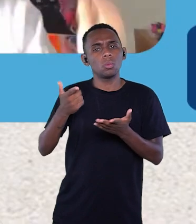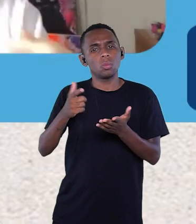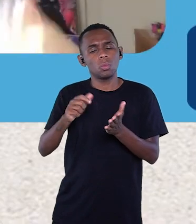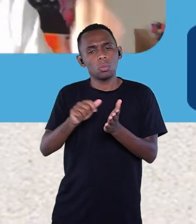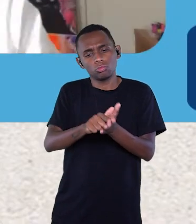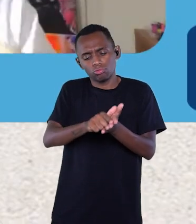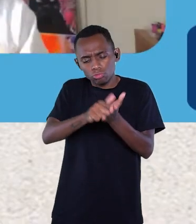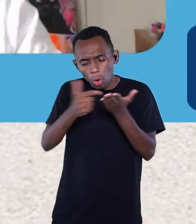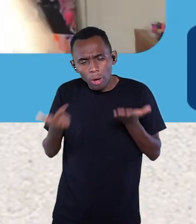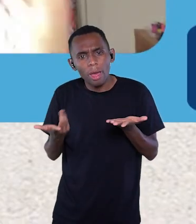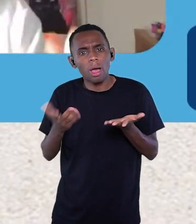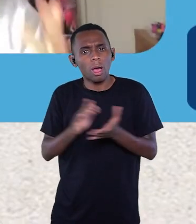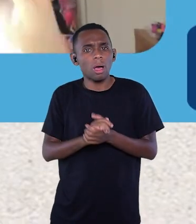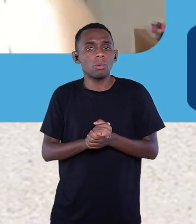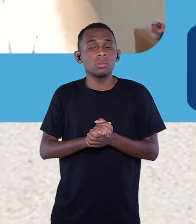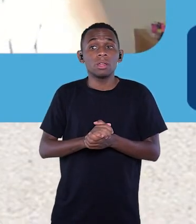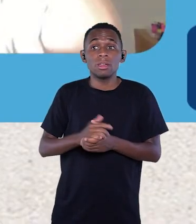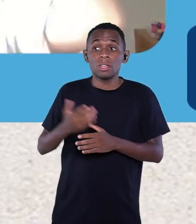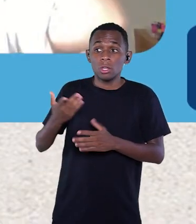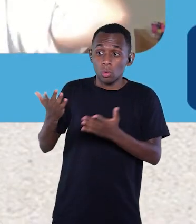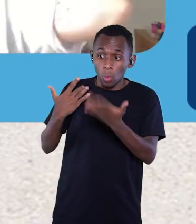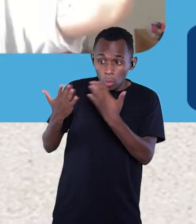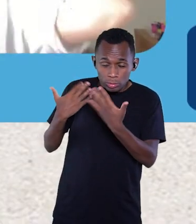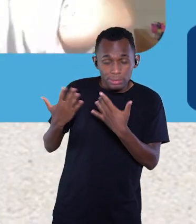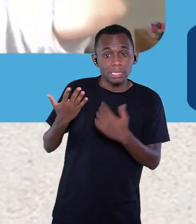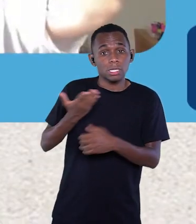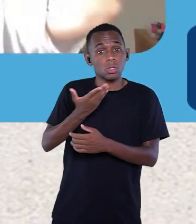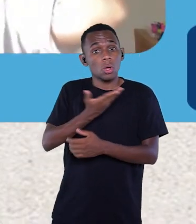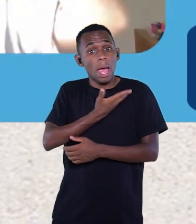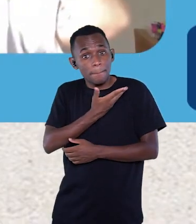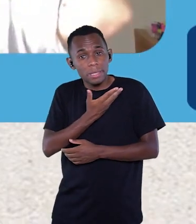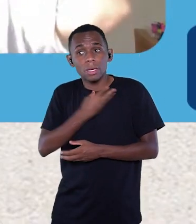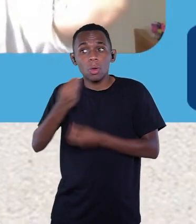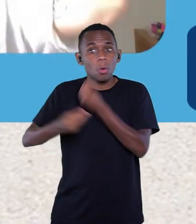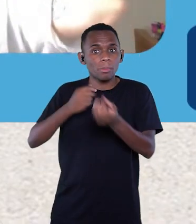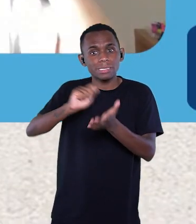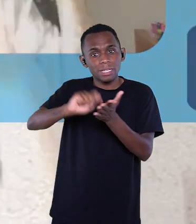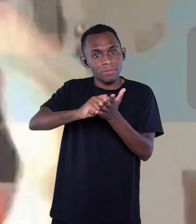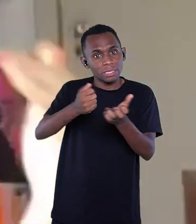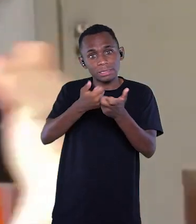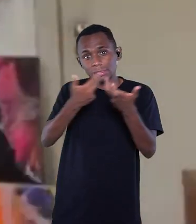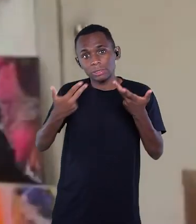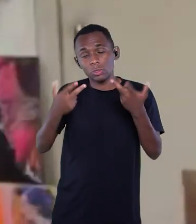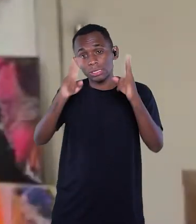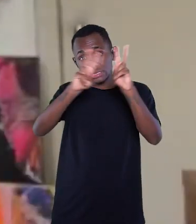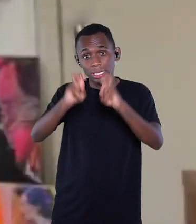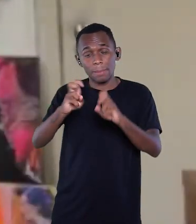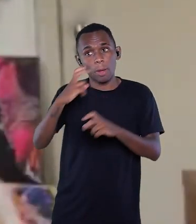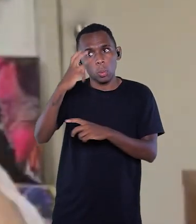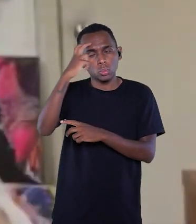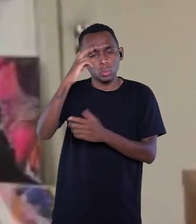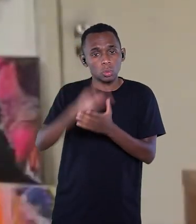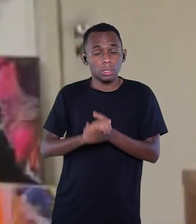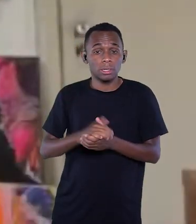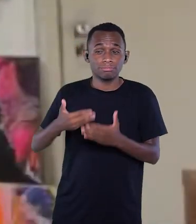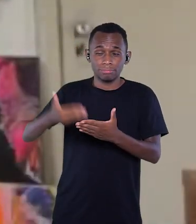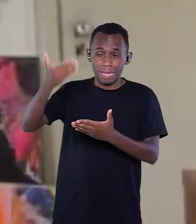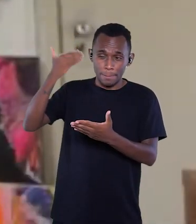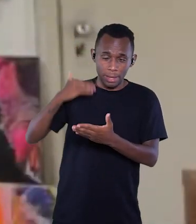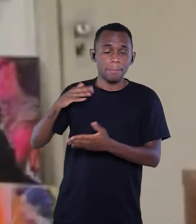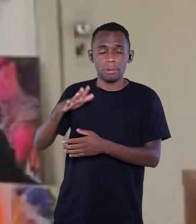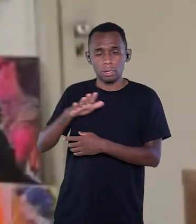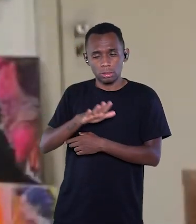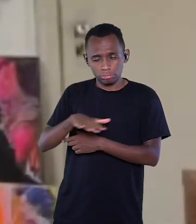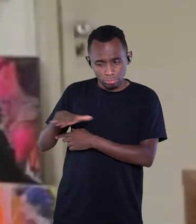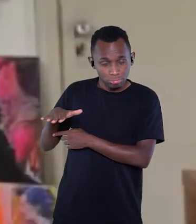criava essas ideias com minhas amigas da gente escrever alguma coisa de cultura. Na minha época de infância,